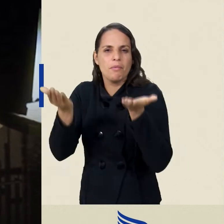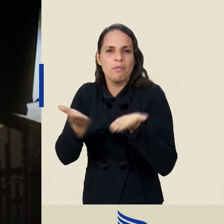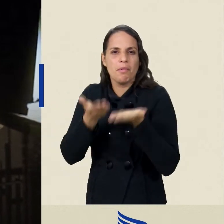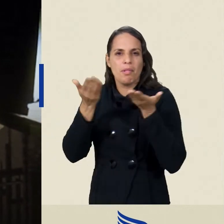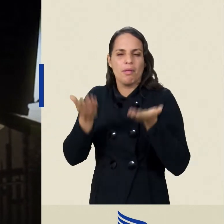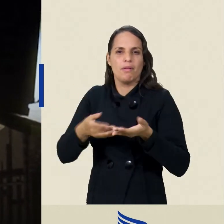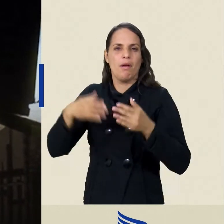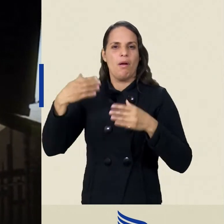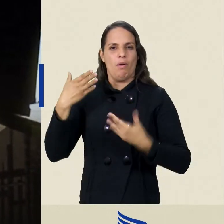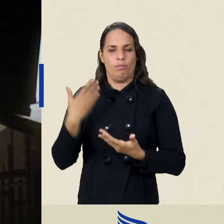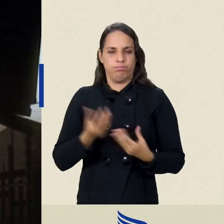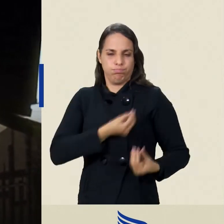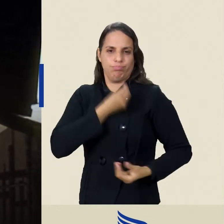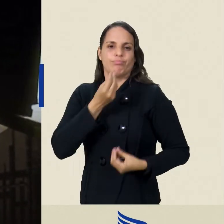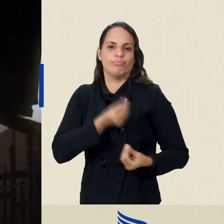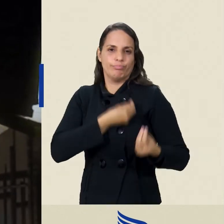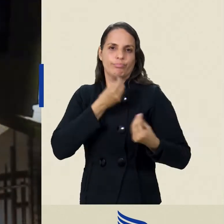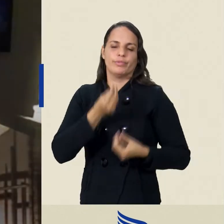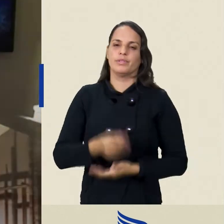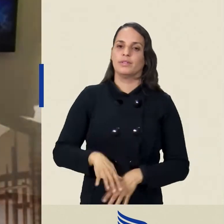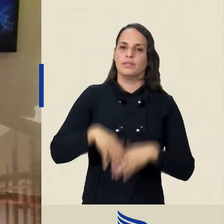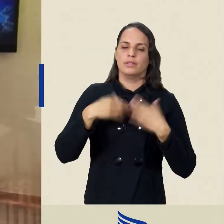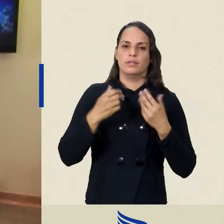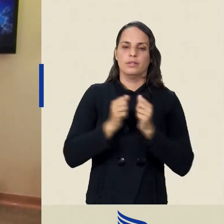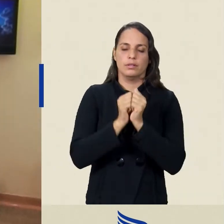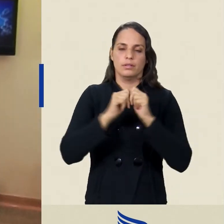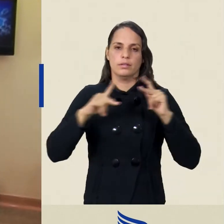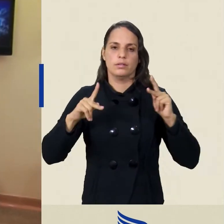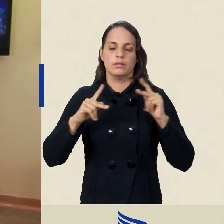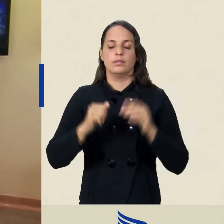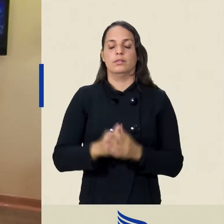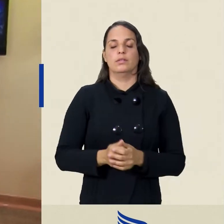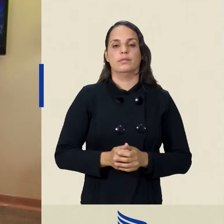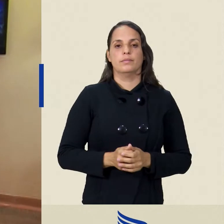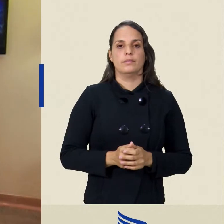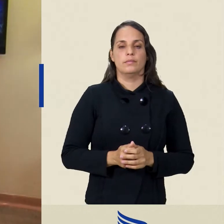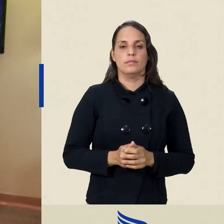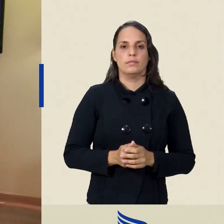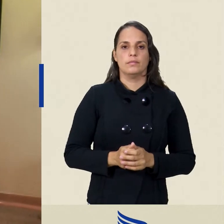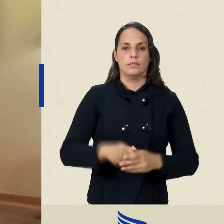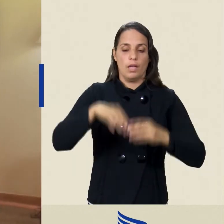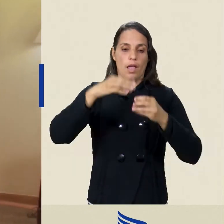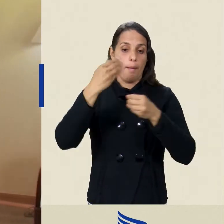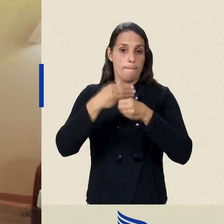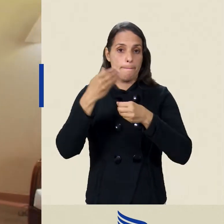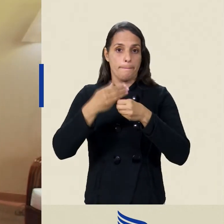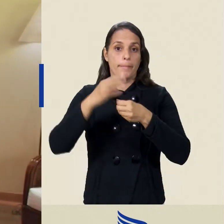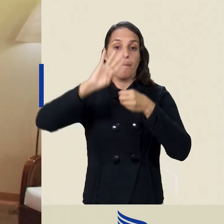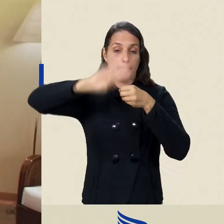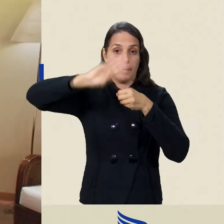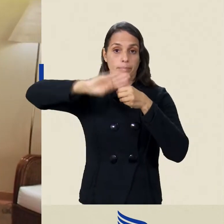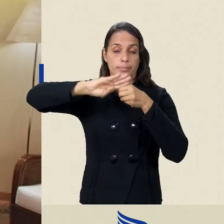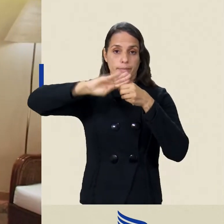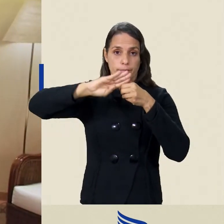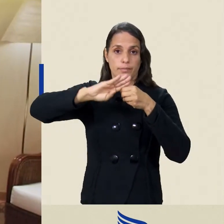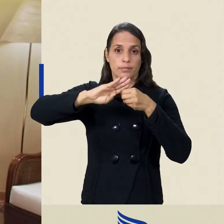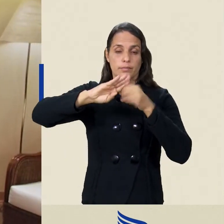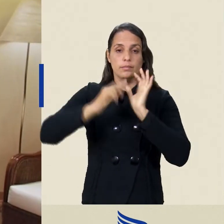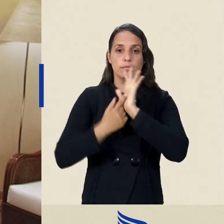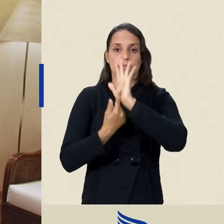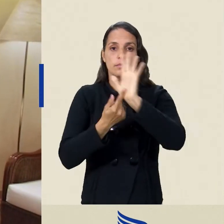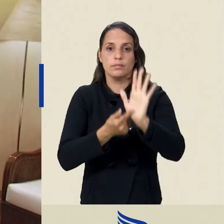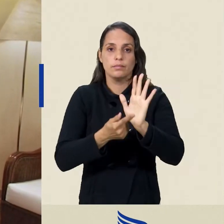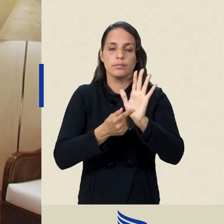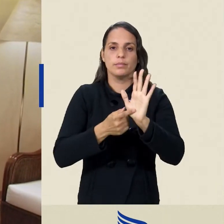prostituição. Apocalipse 14, 8. Babilônia é citada no Antigo Testamento cerca de